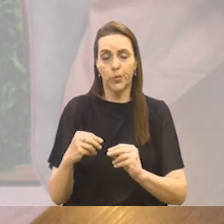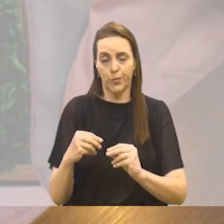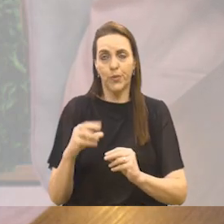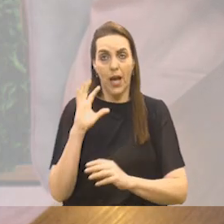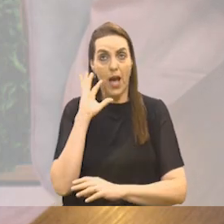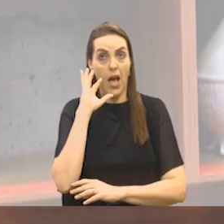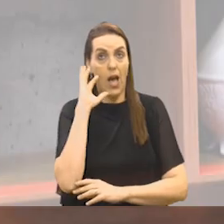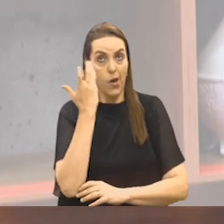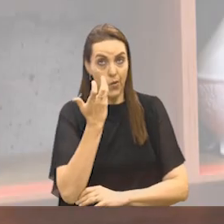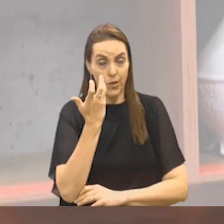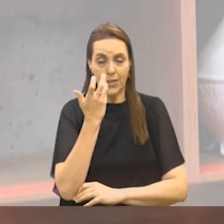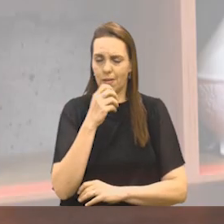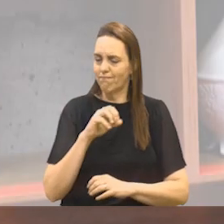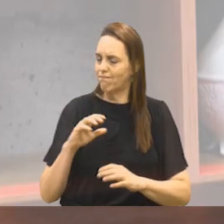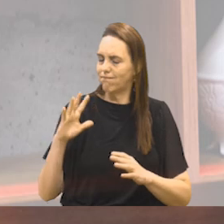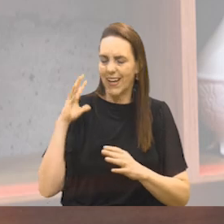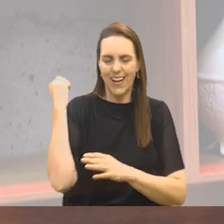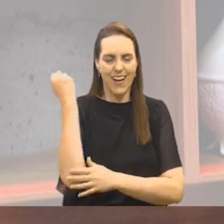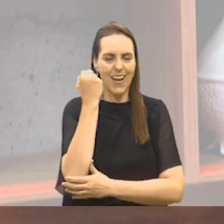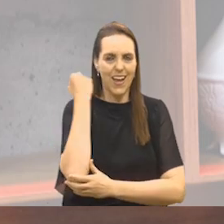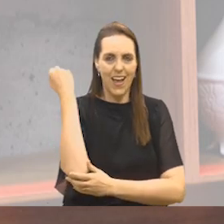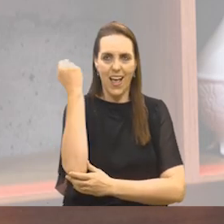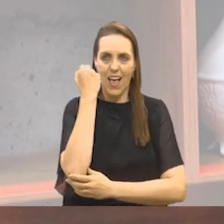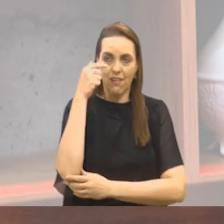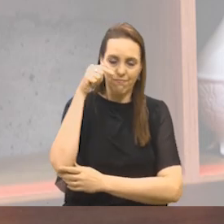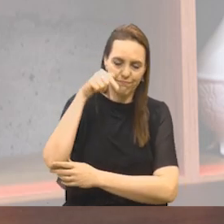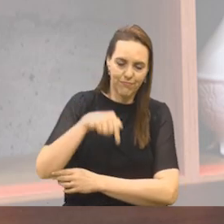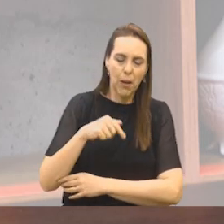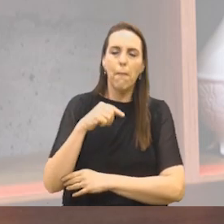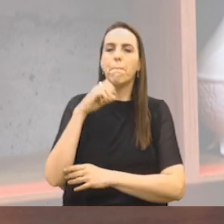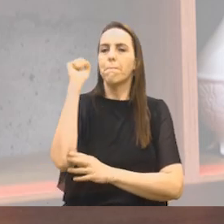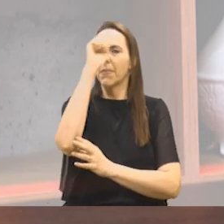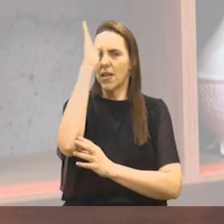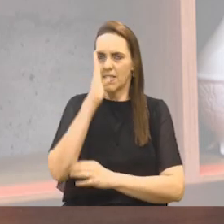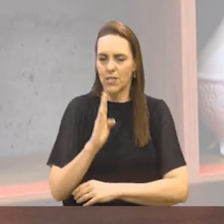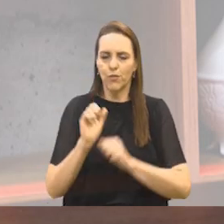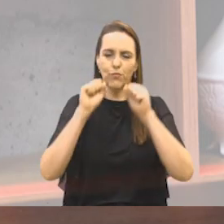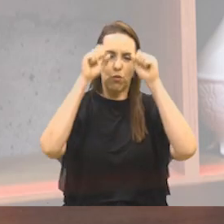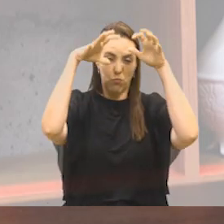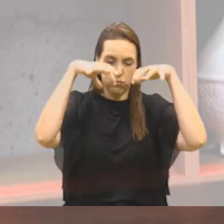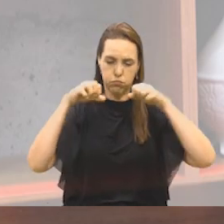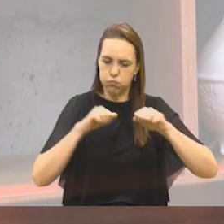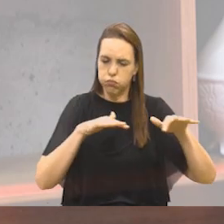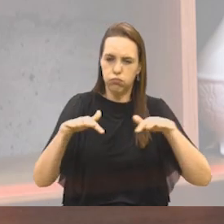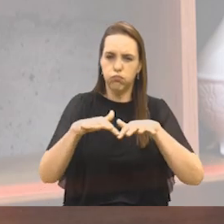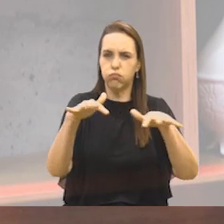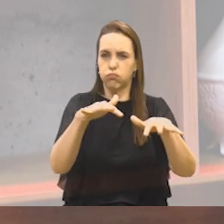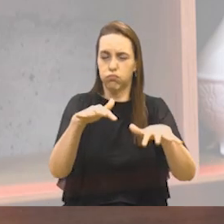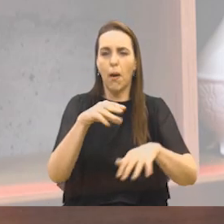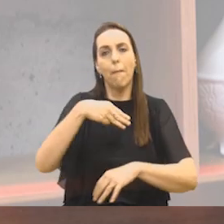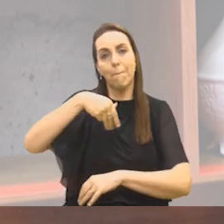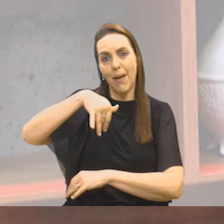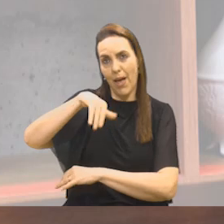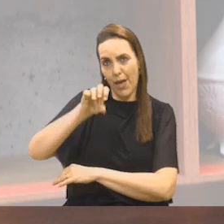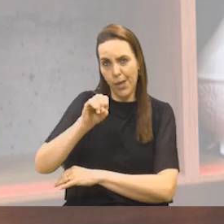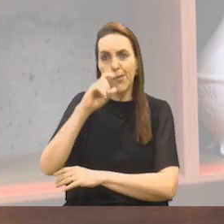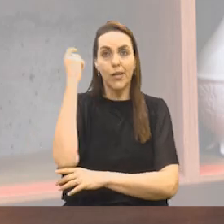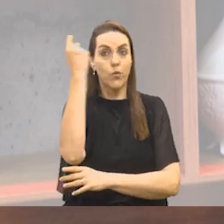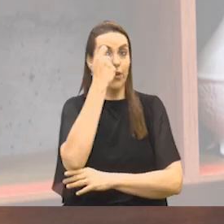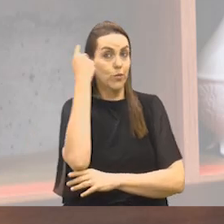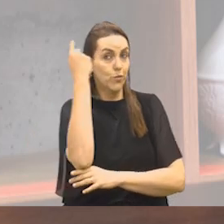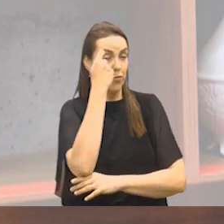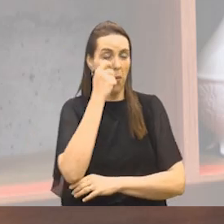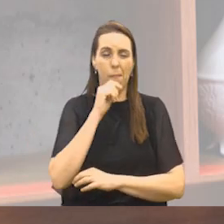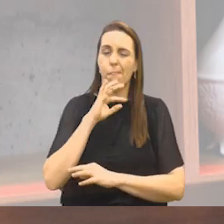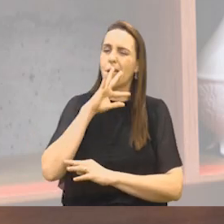todos, né? A gente teve a maior catástrofe que o Brasil já teve, que foi as enchentes no mês de maio, aqui no Rio